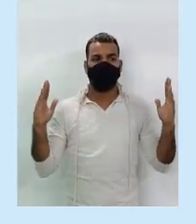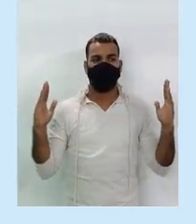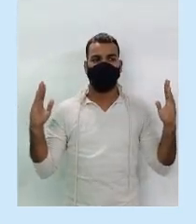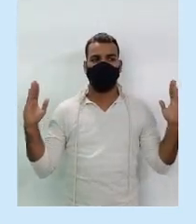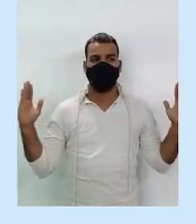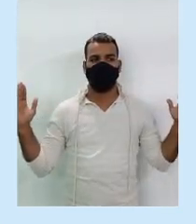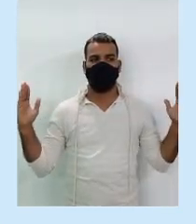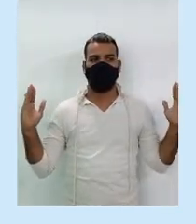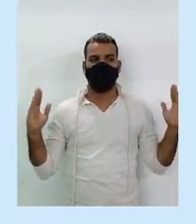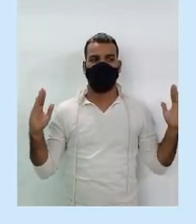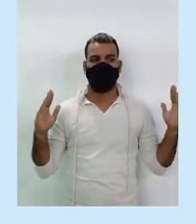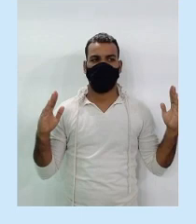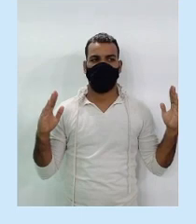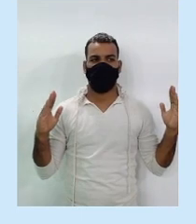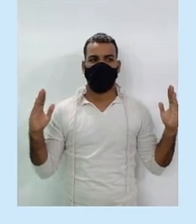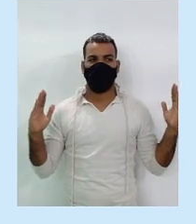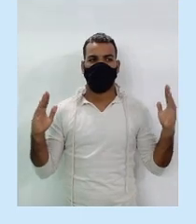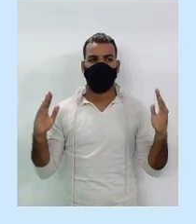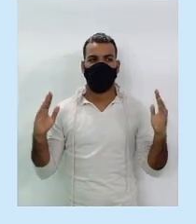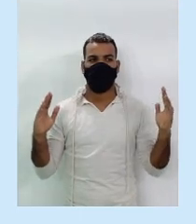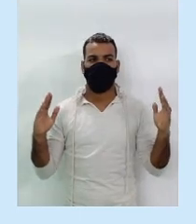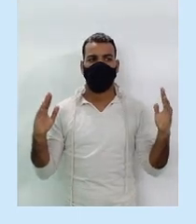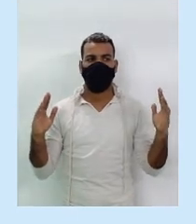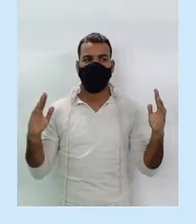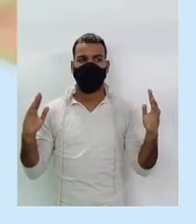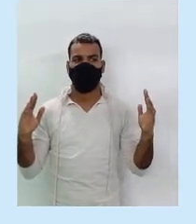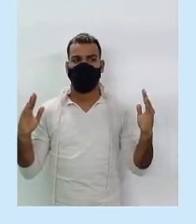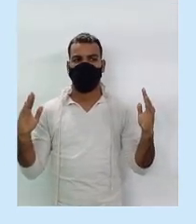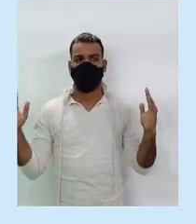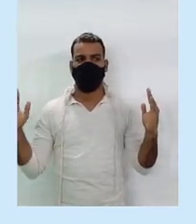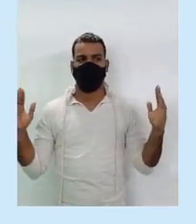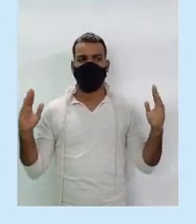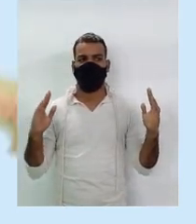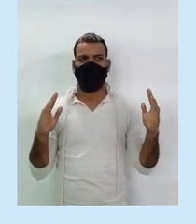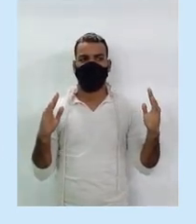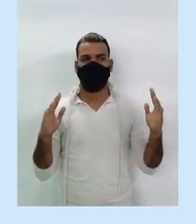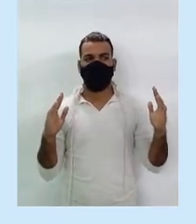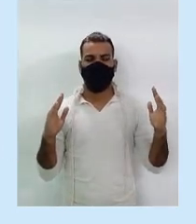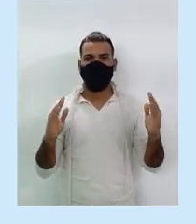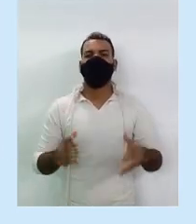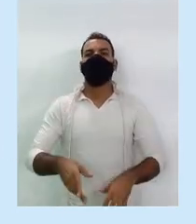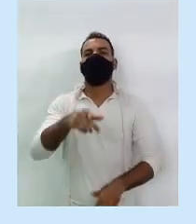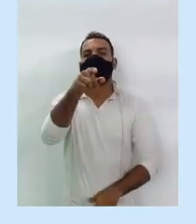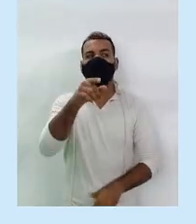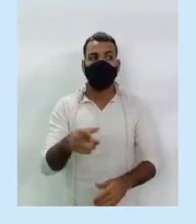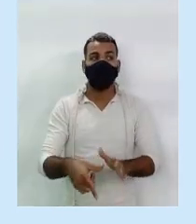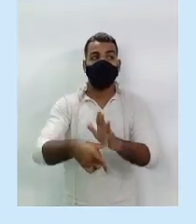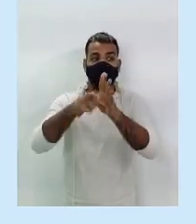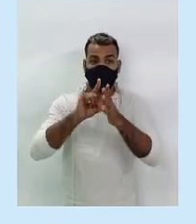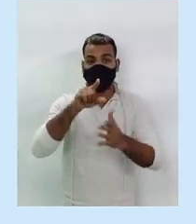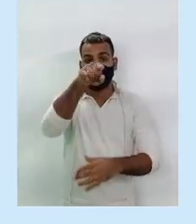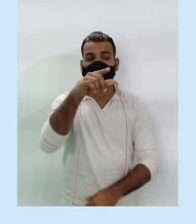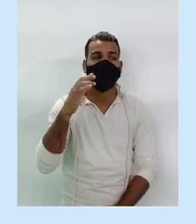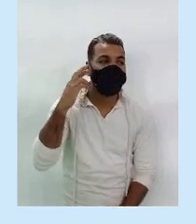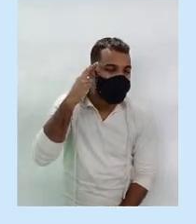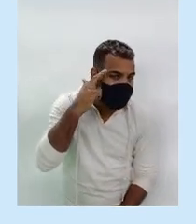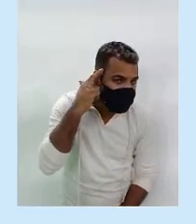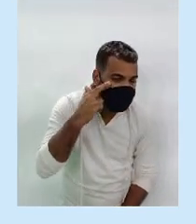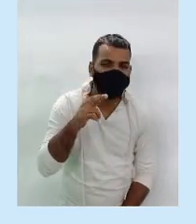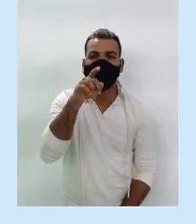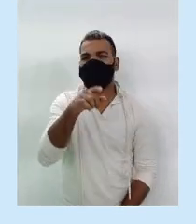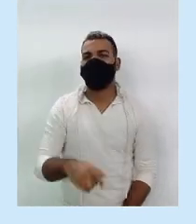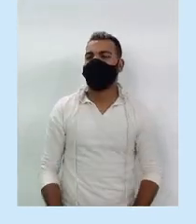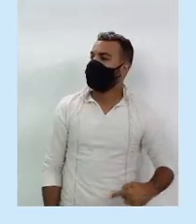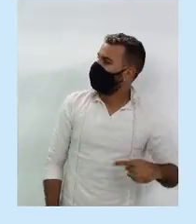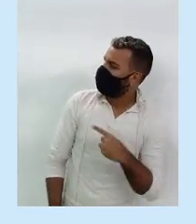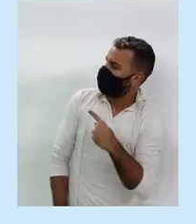a estrutura dela. E vamos adiante. Mas antes, trago para vocês uma reflexão. Como há